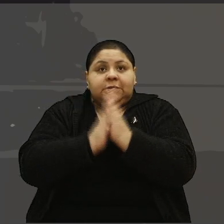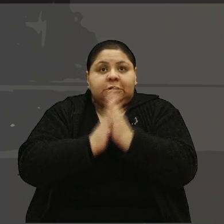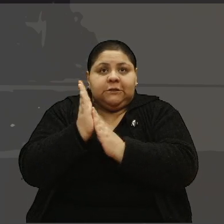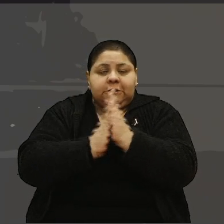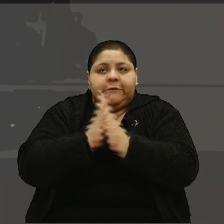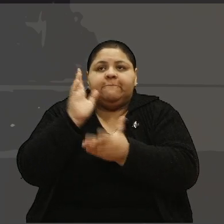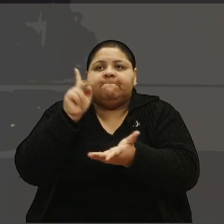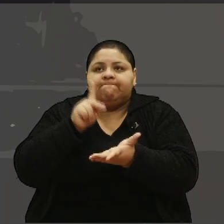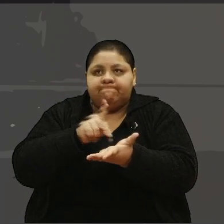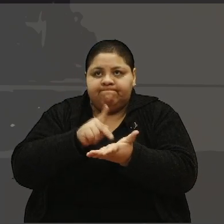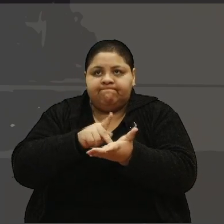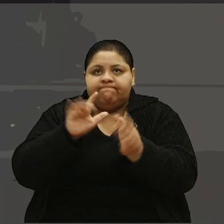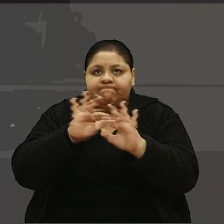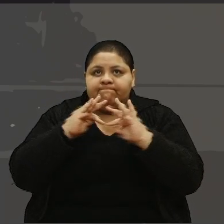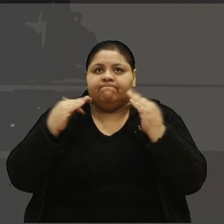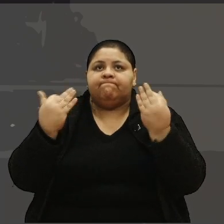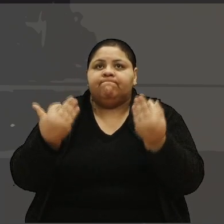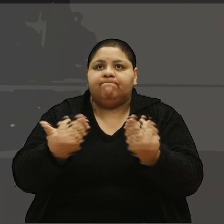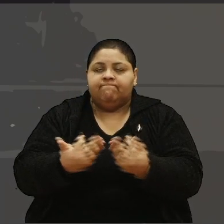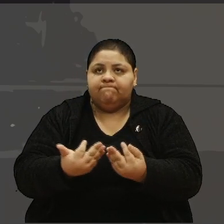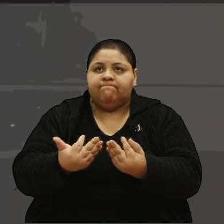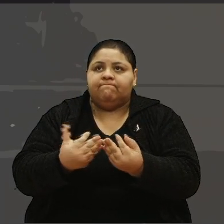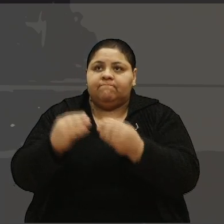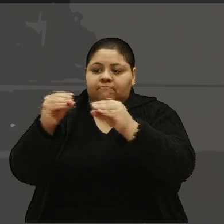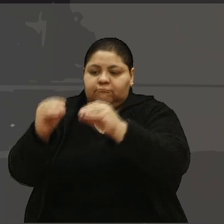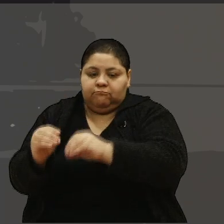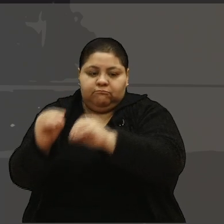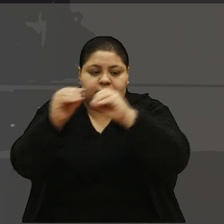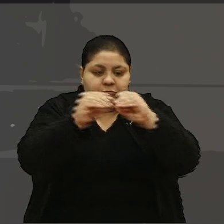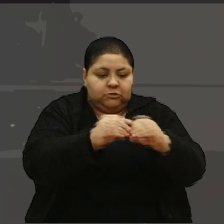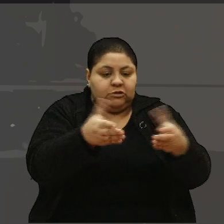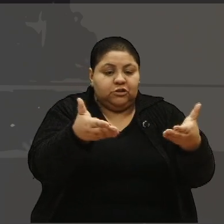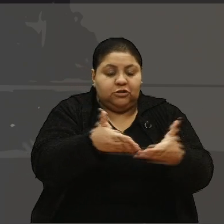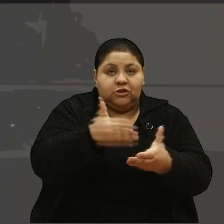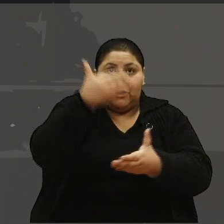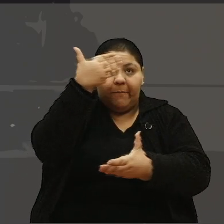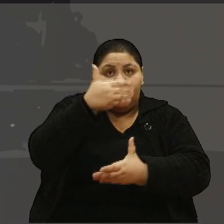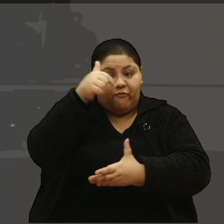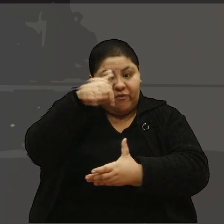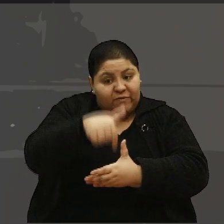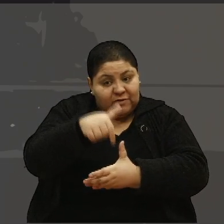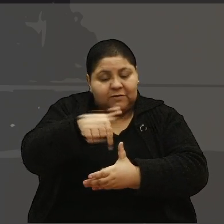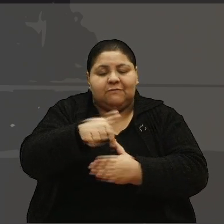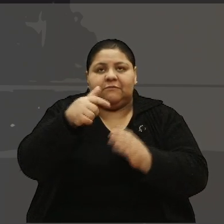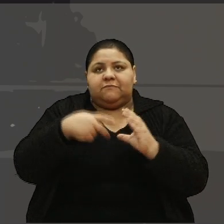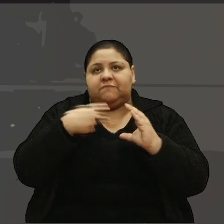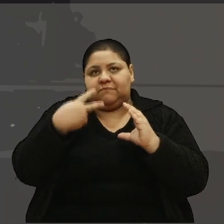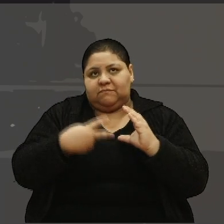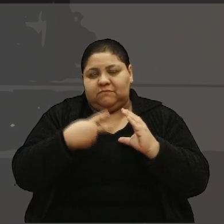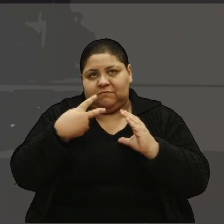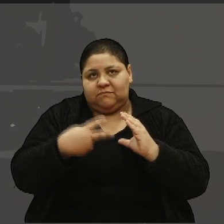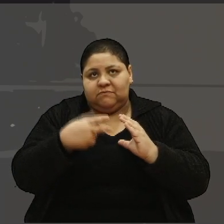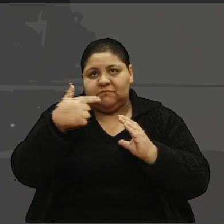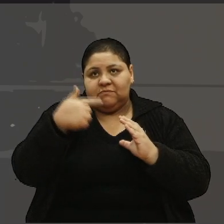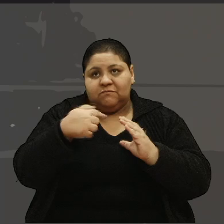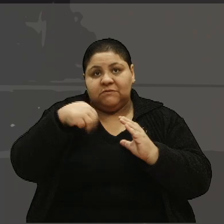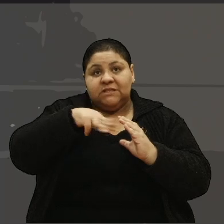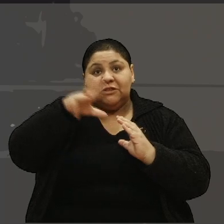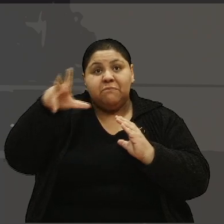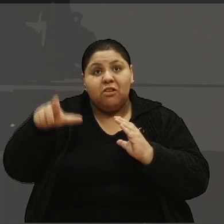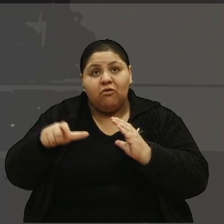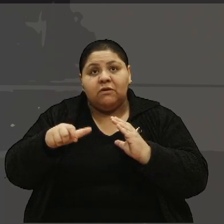de fato, essas famílias sejam removidas, onde que já aprovamos aqui no plenário da Câmara de Vereadores 7